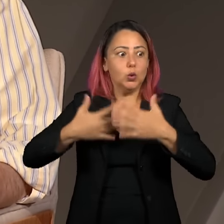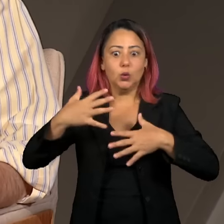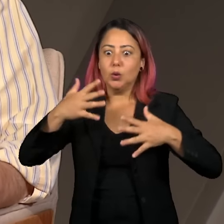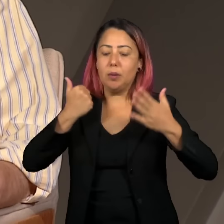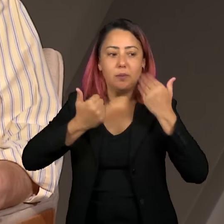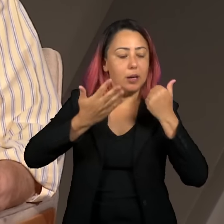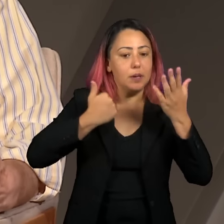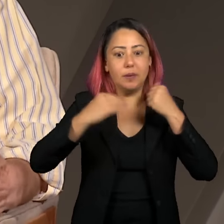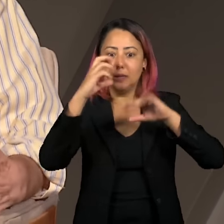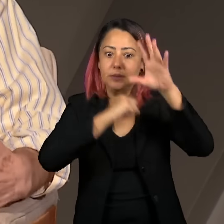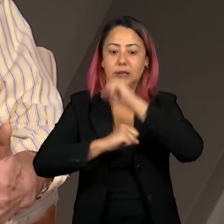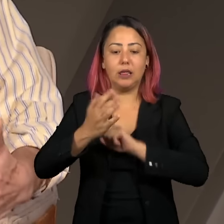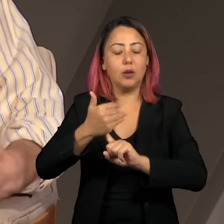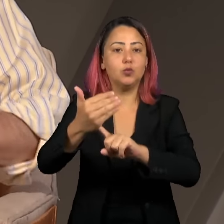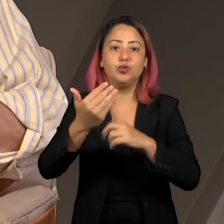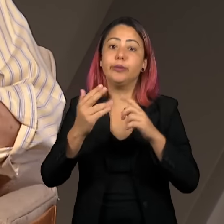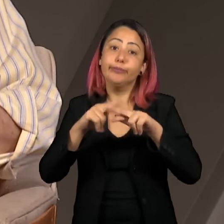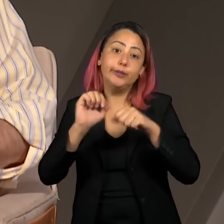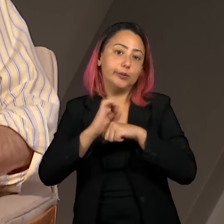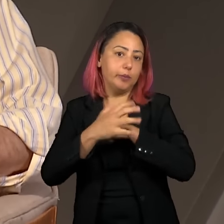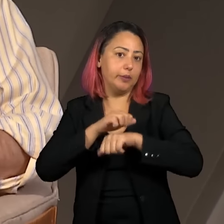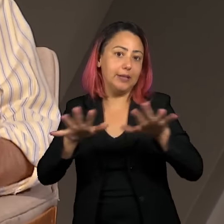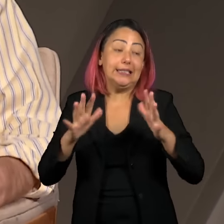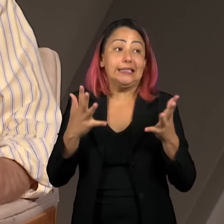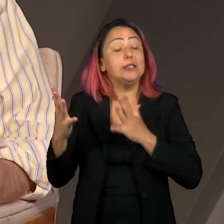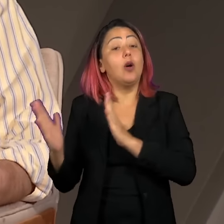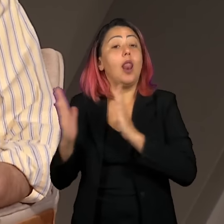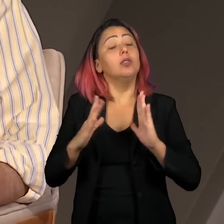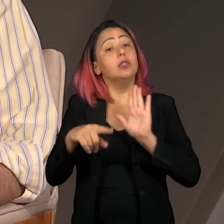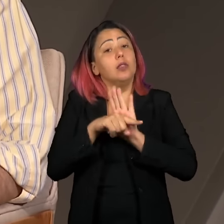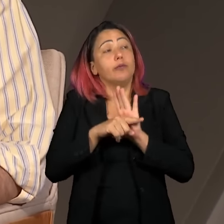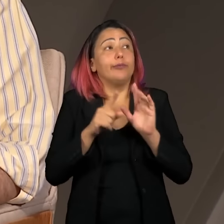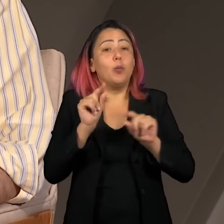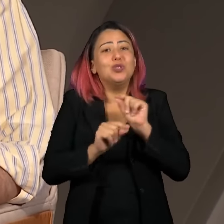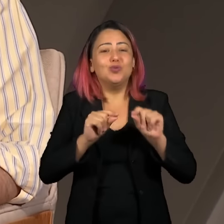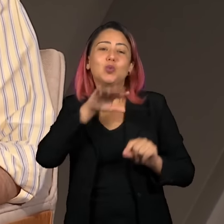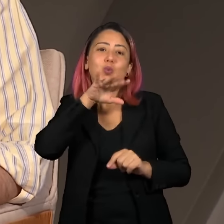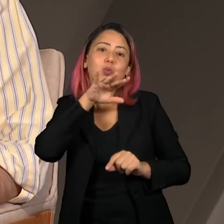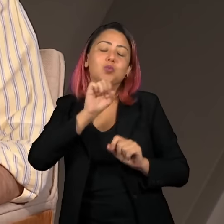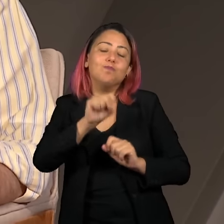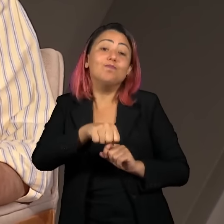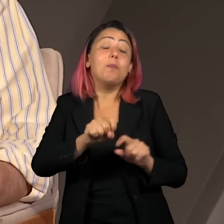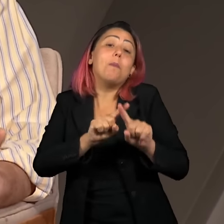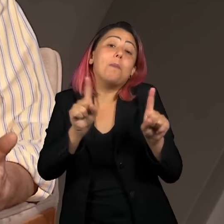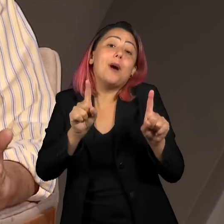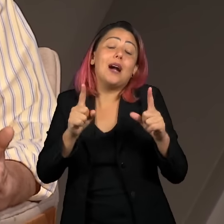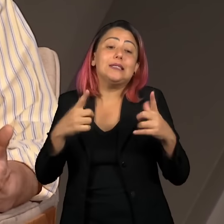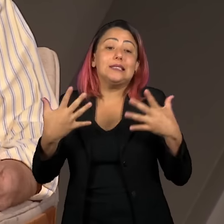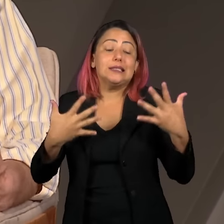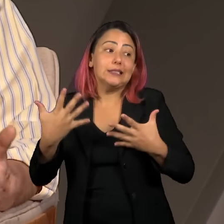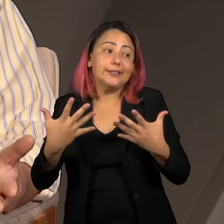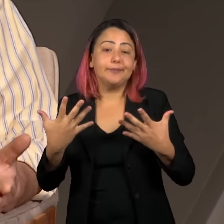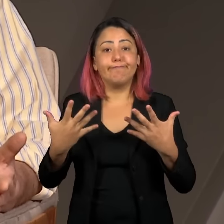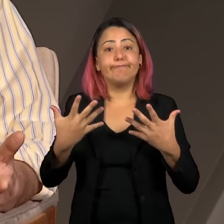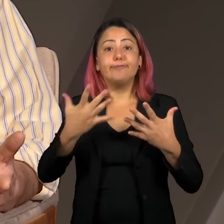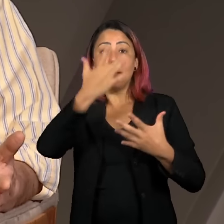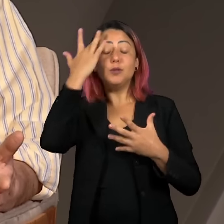a pandemia por por bem ou por mal as pessoas entenderam que ela ela pode ser um